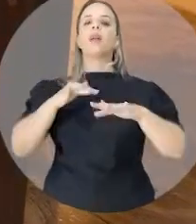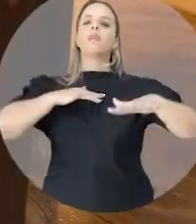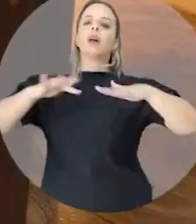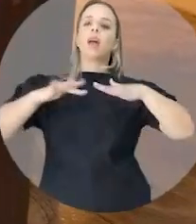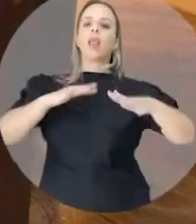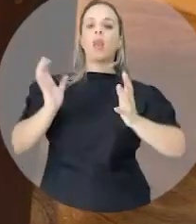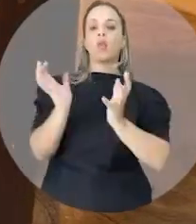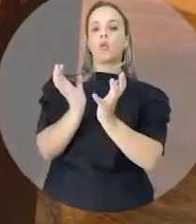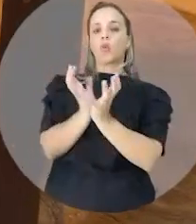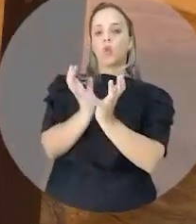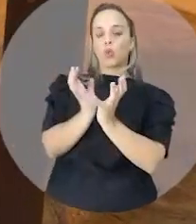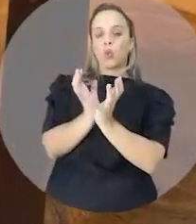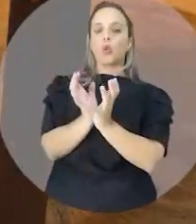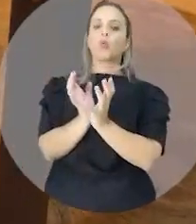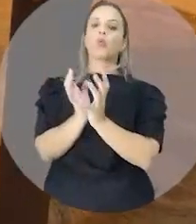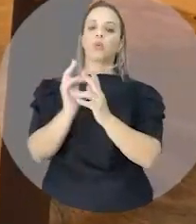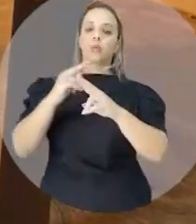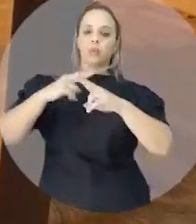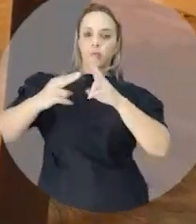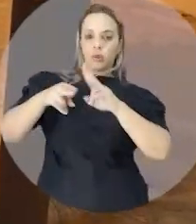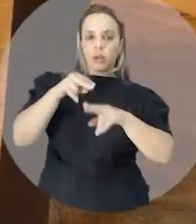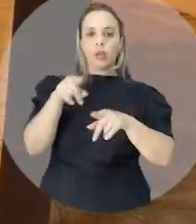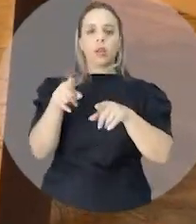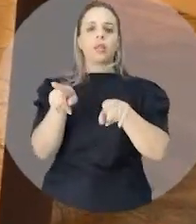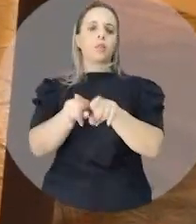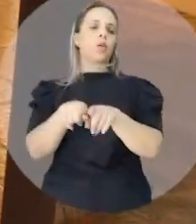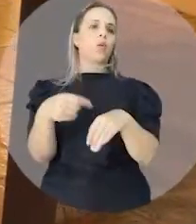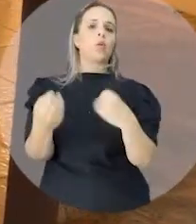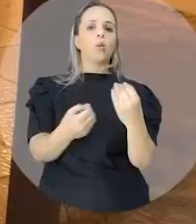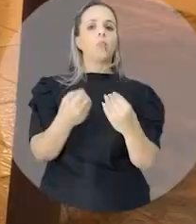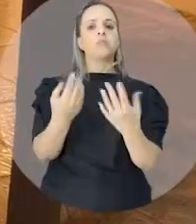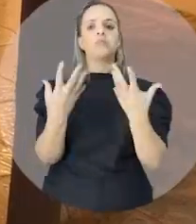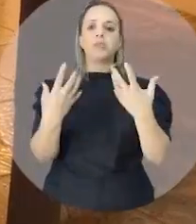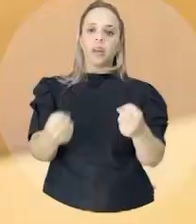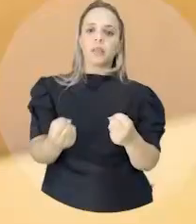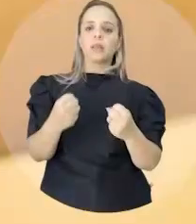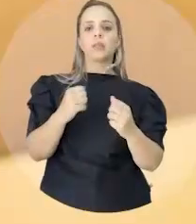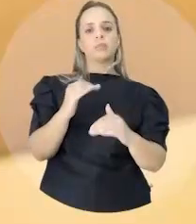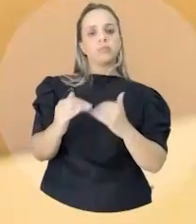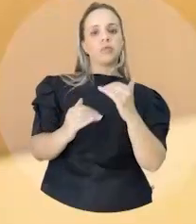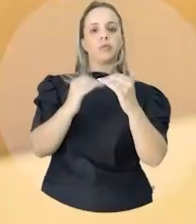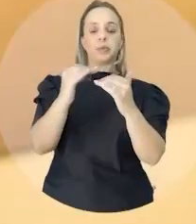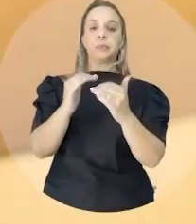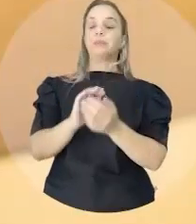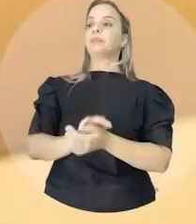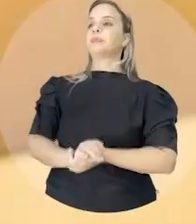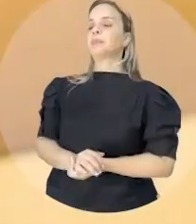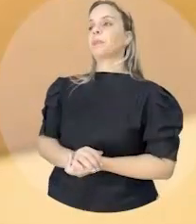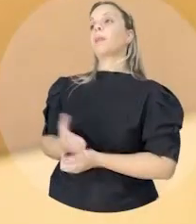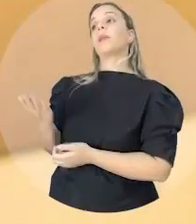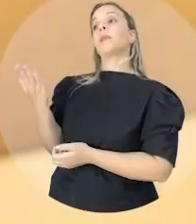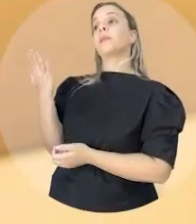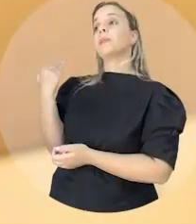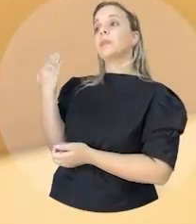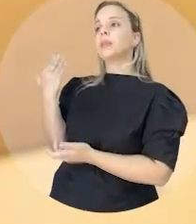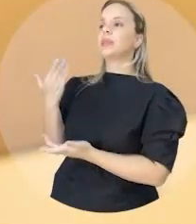no coletivo e como que vocês encaram esse processo lá dentro. Desde o